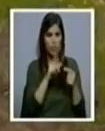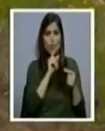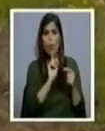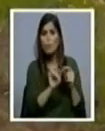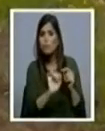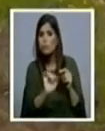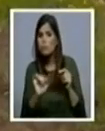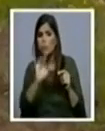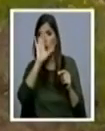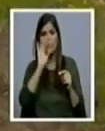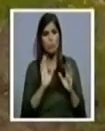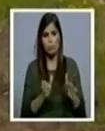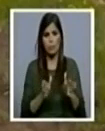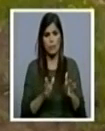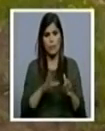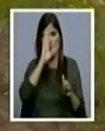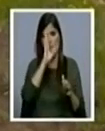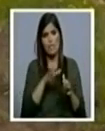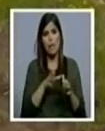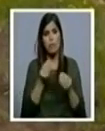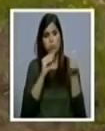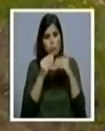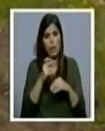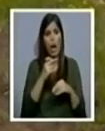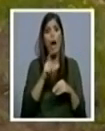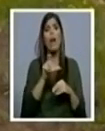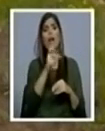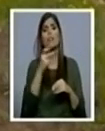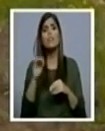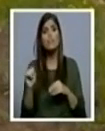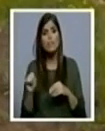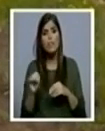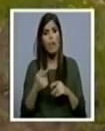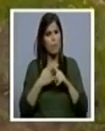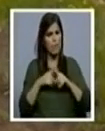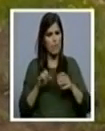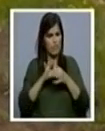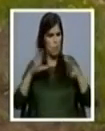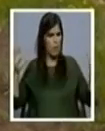e sabíamos exatamente onde é que estava o composto de algas. Portanto, era uma diferença que